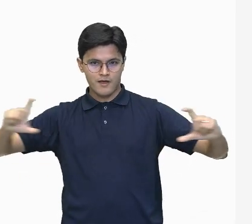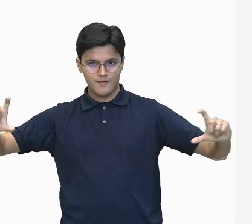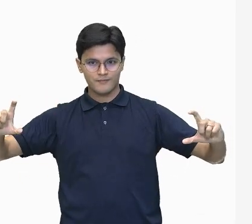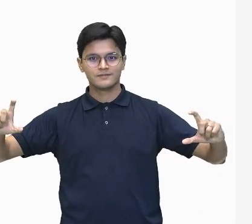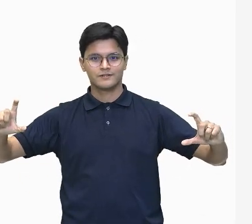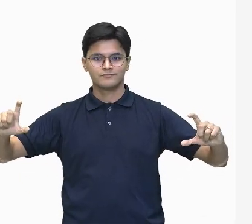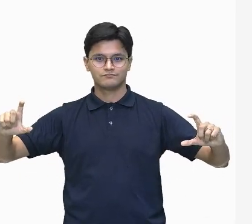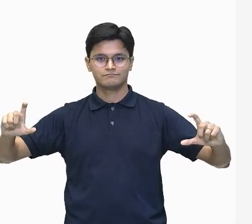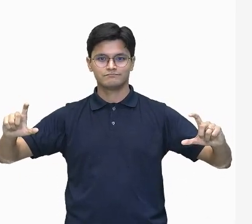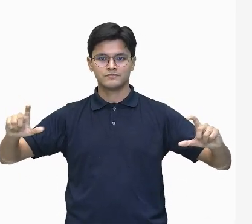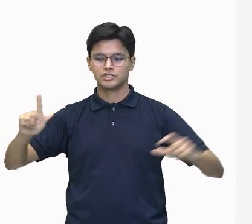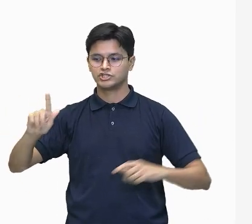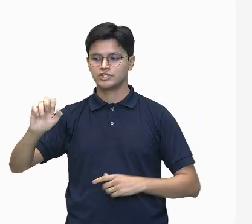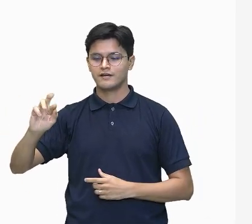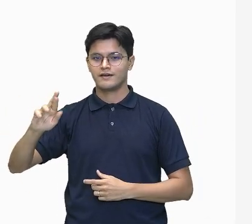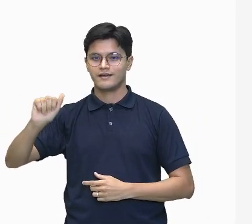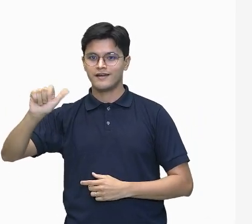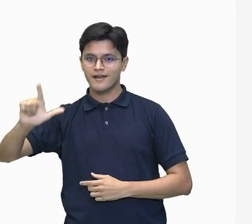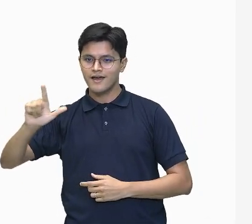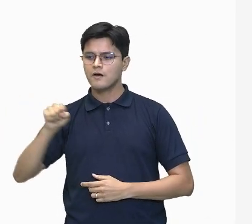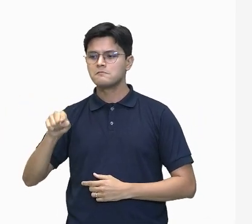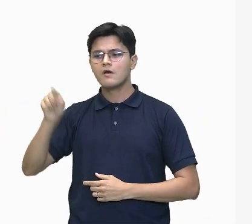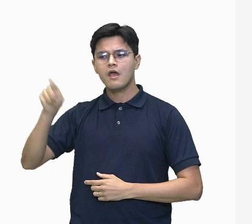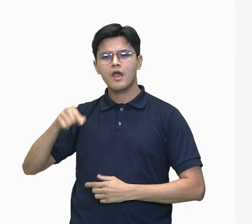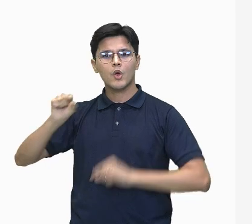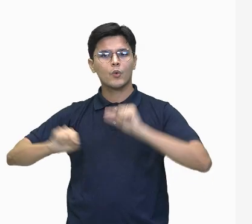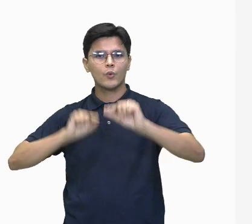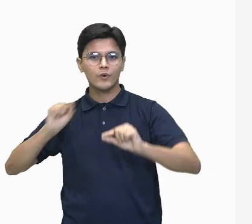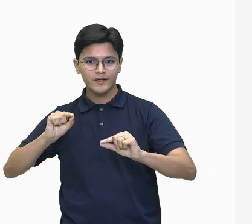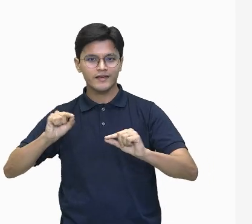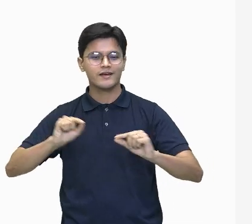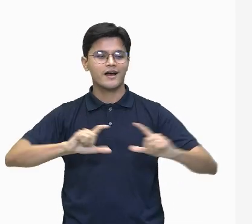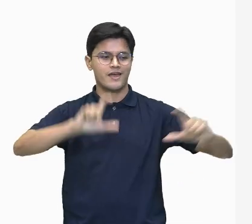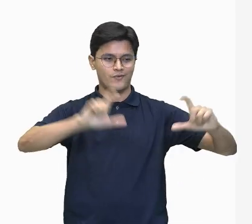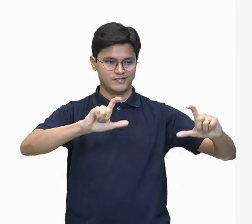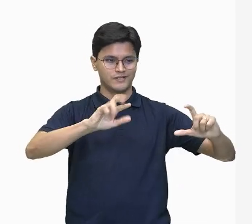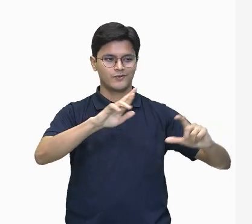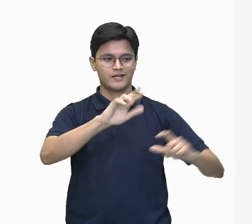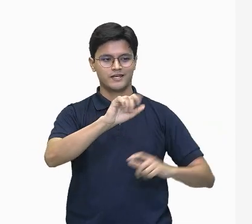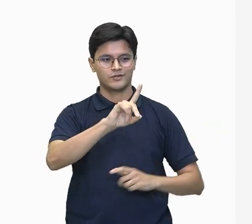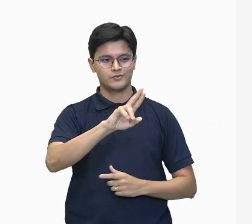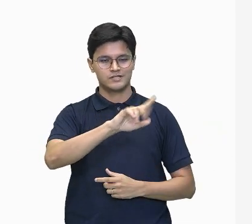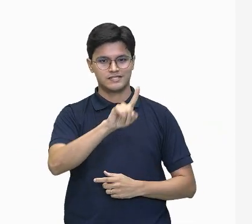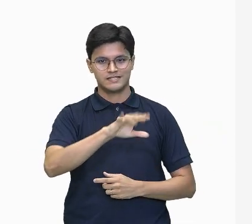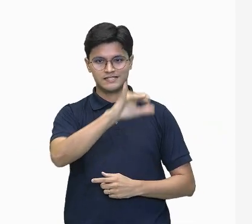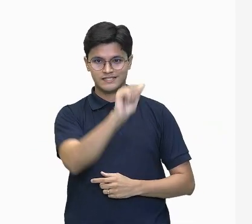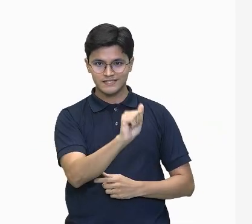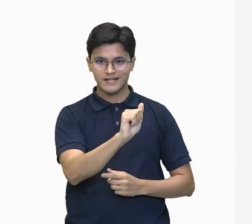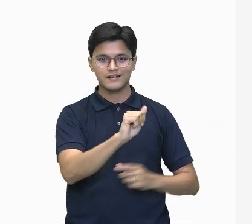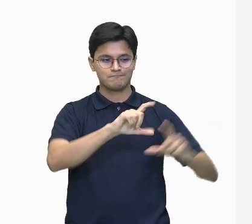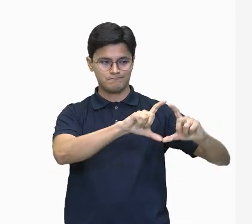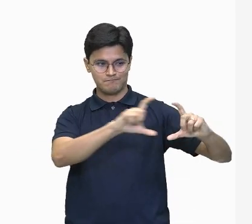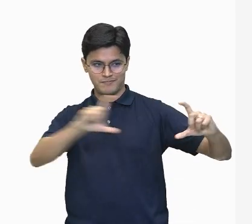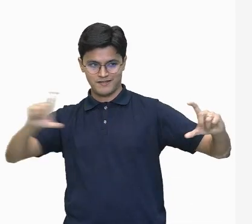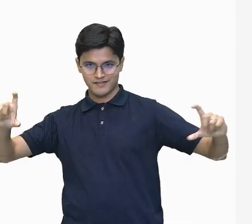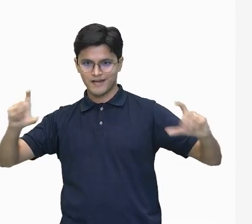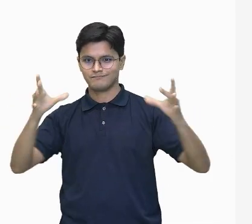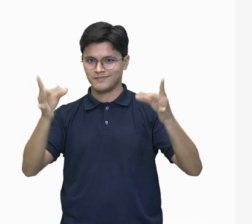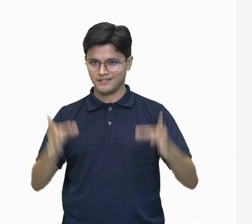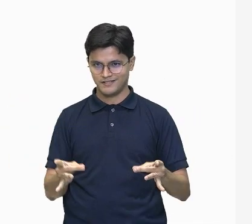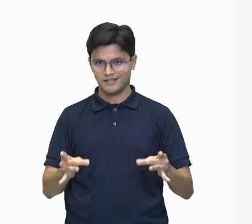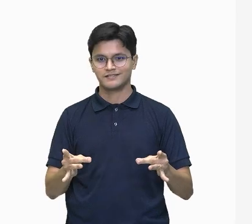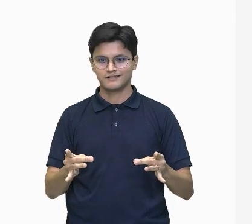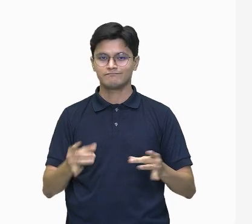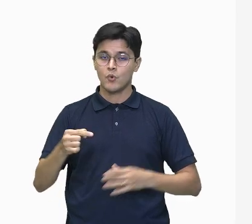a expansão da equação reduzida. Eu vou te mostrar, então, isso com o nosso próximo exemplo,